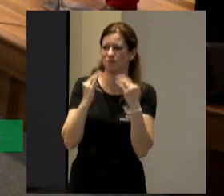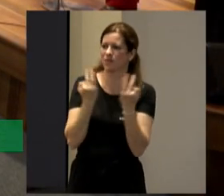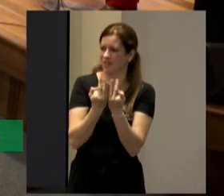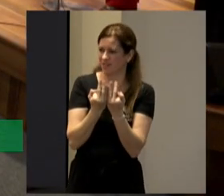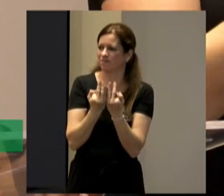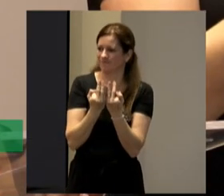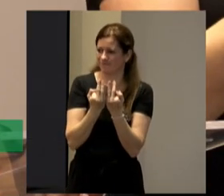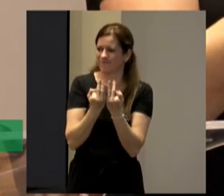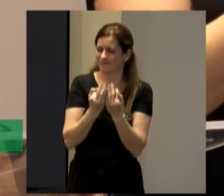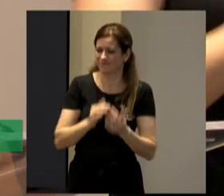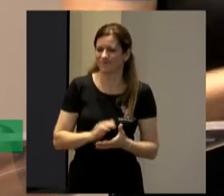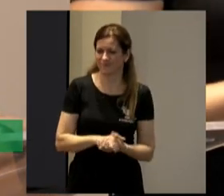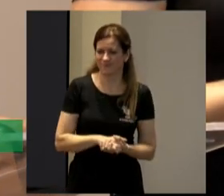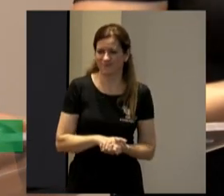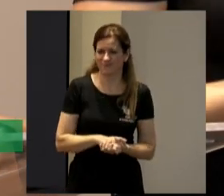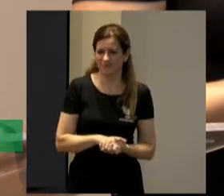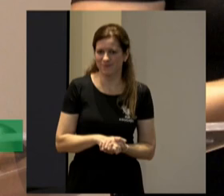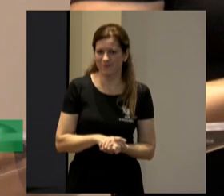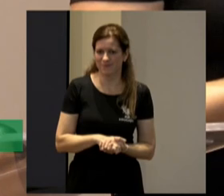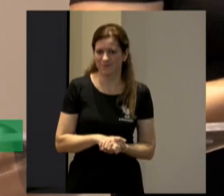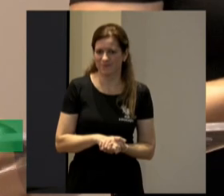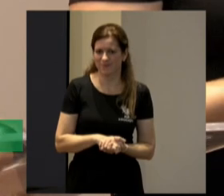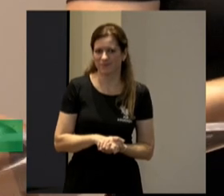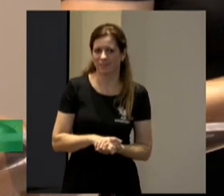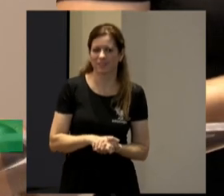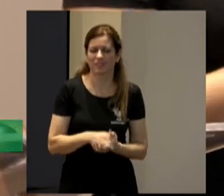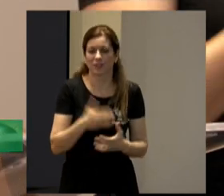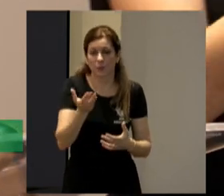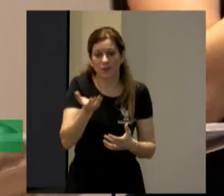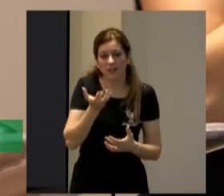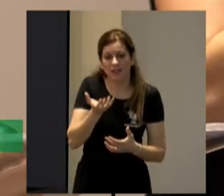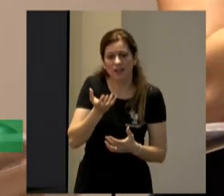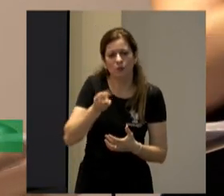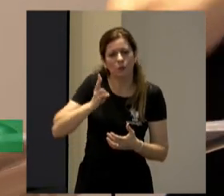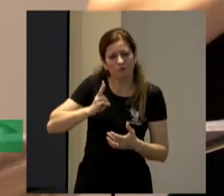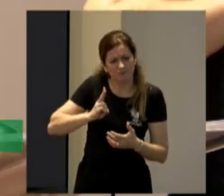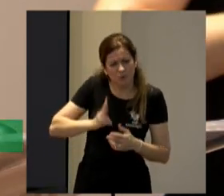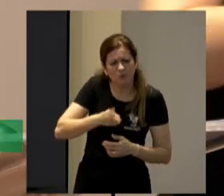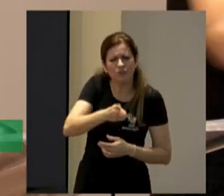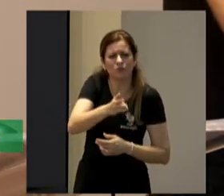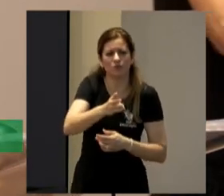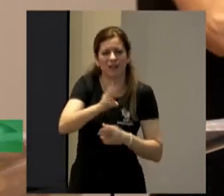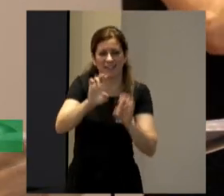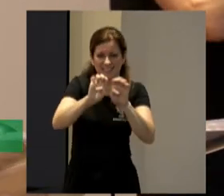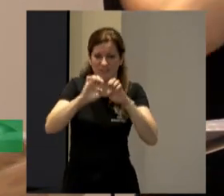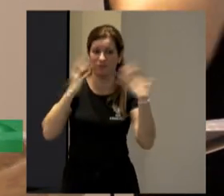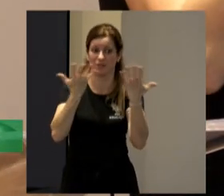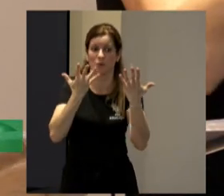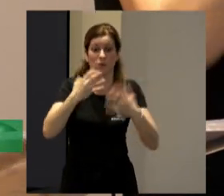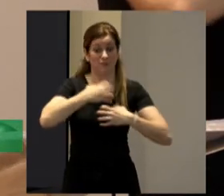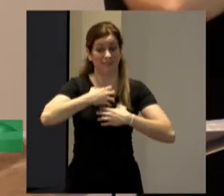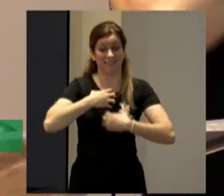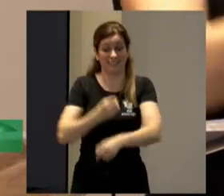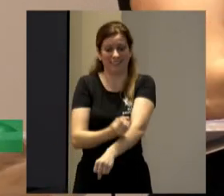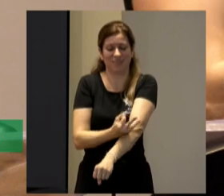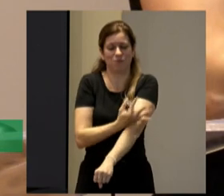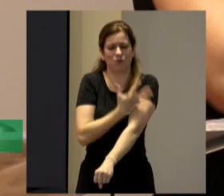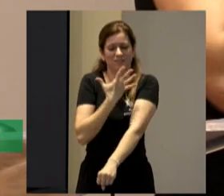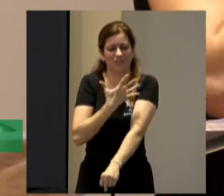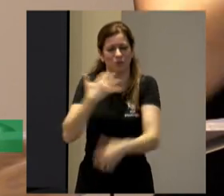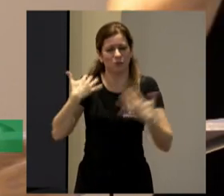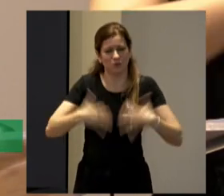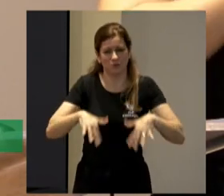isso. Vamos, então, dar continuidade aqui ao evento. Então, com muita emoção, e muita emoção mesmo,